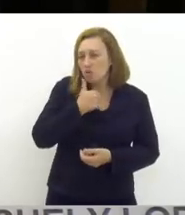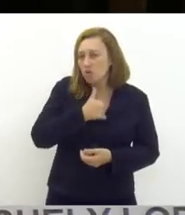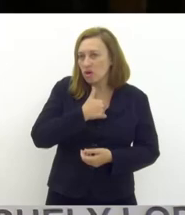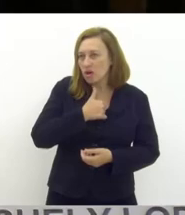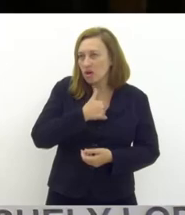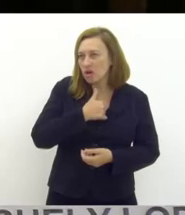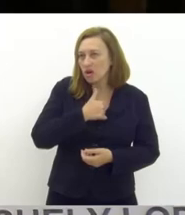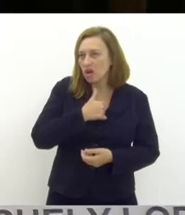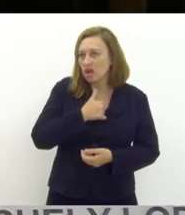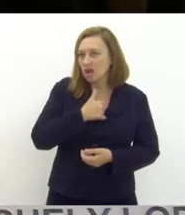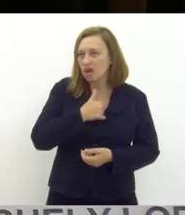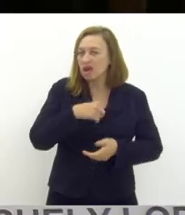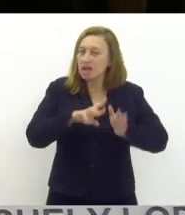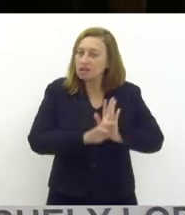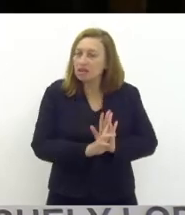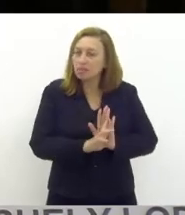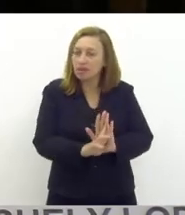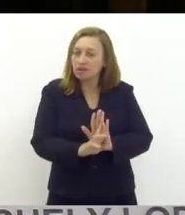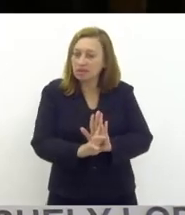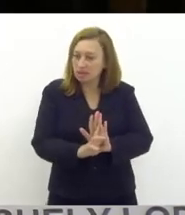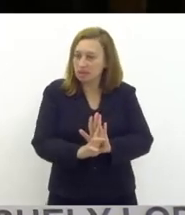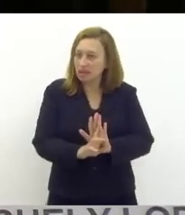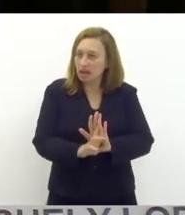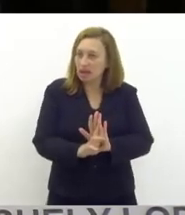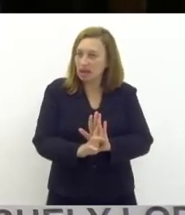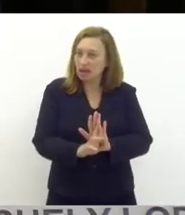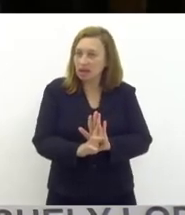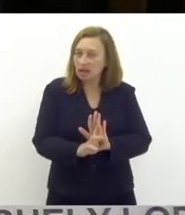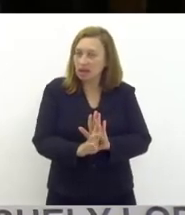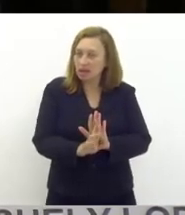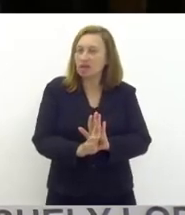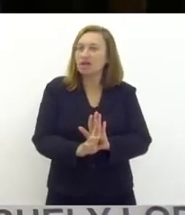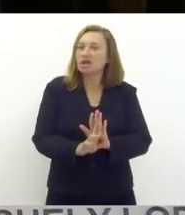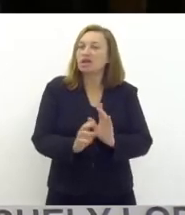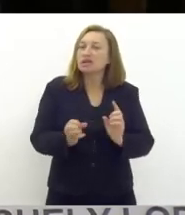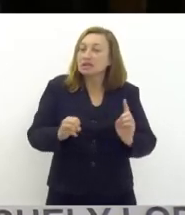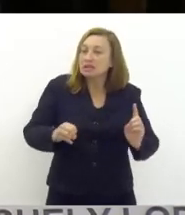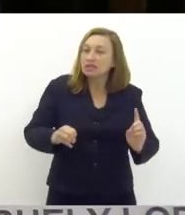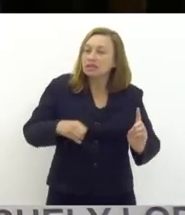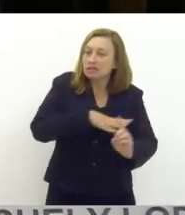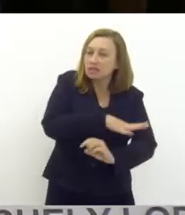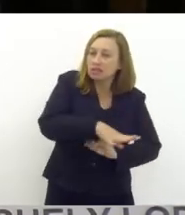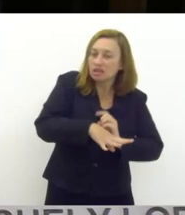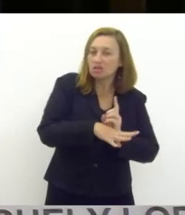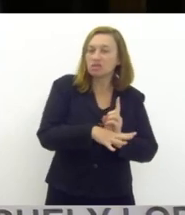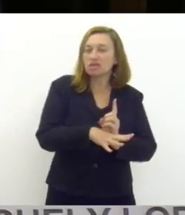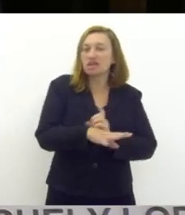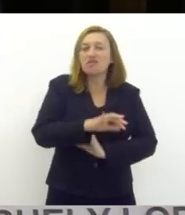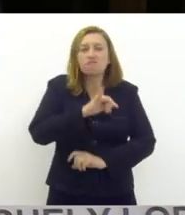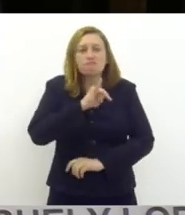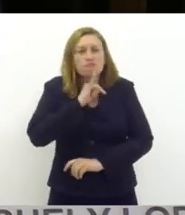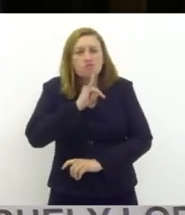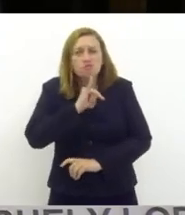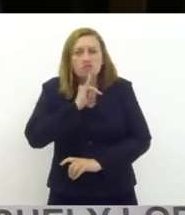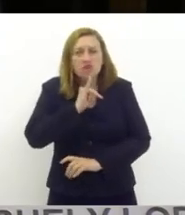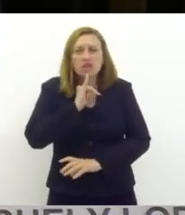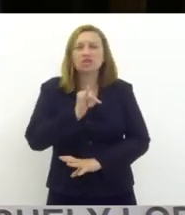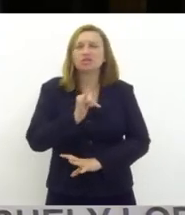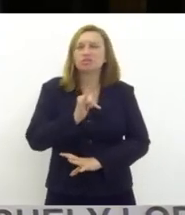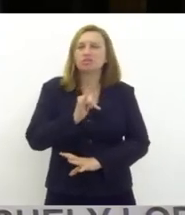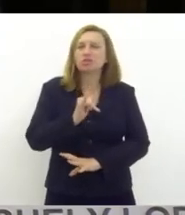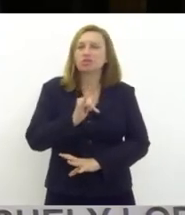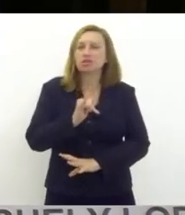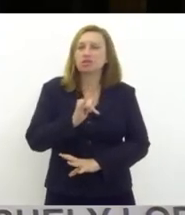sobressair dentro desse pano de fundo do que é Essa sociedade infelizmente ainda ainda tão